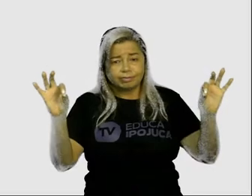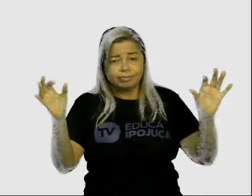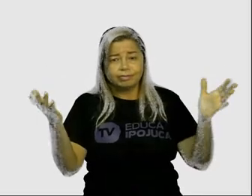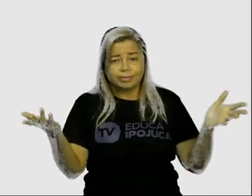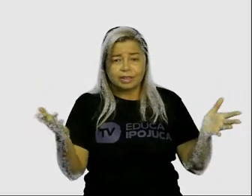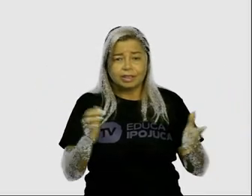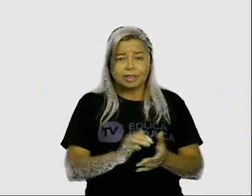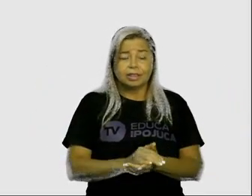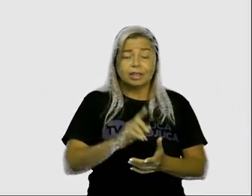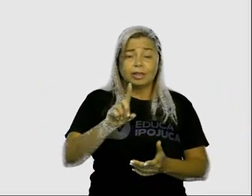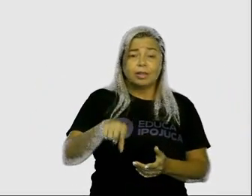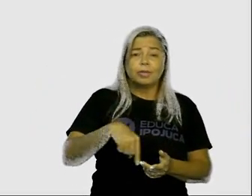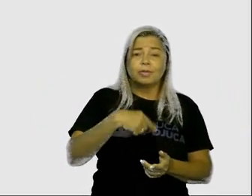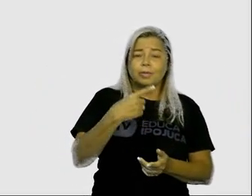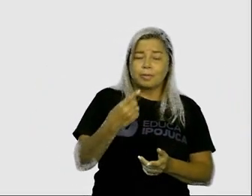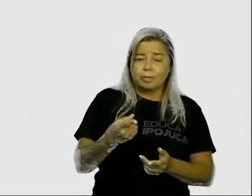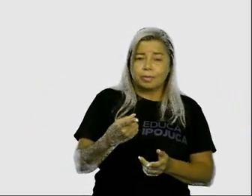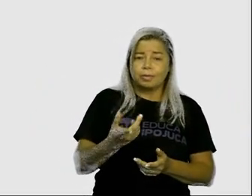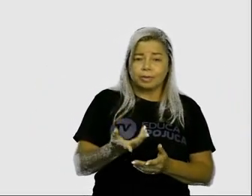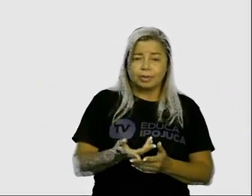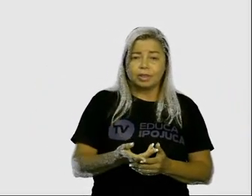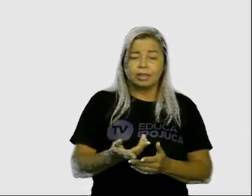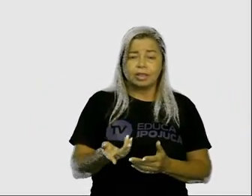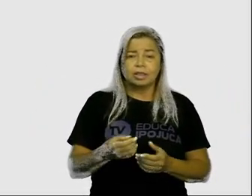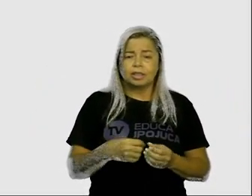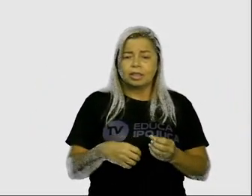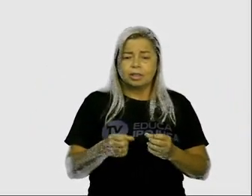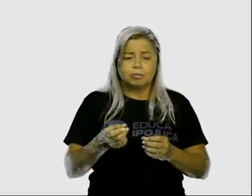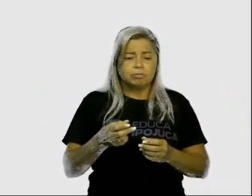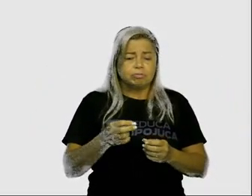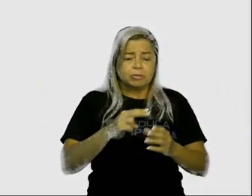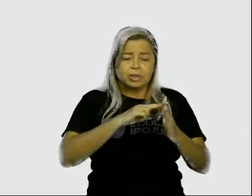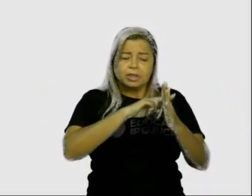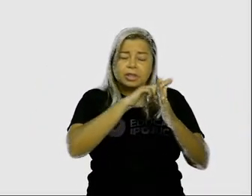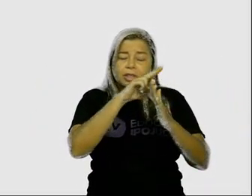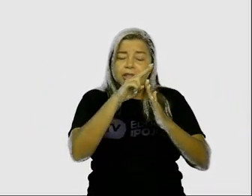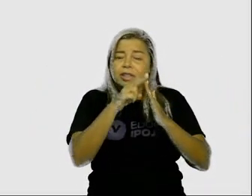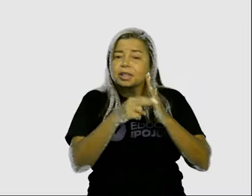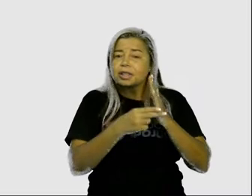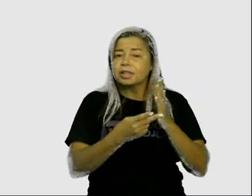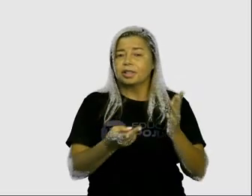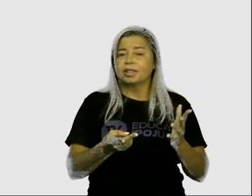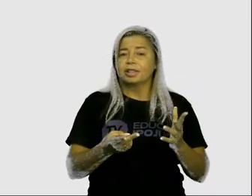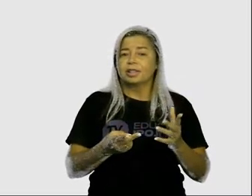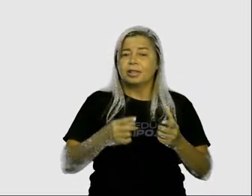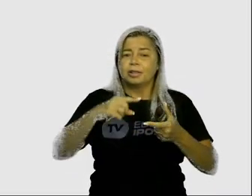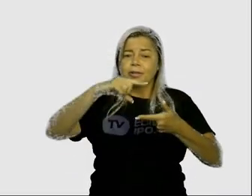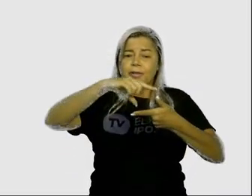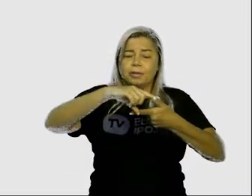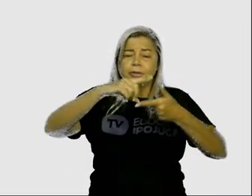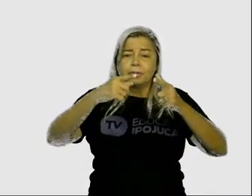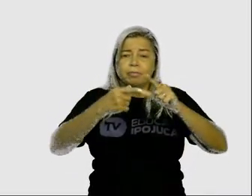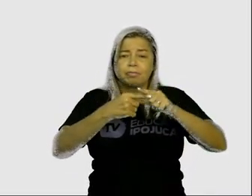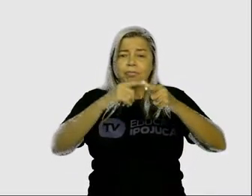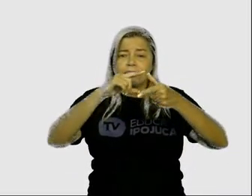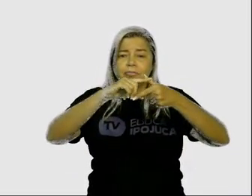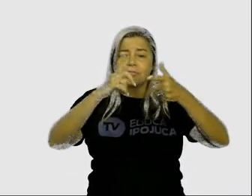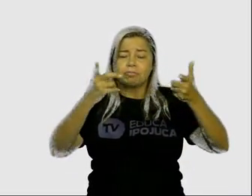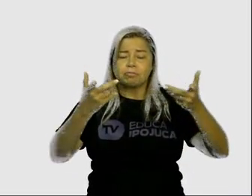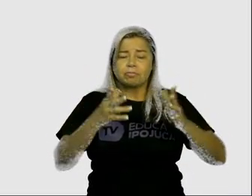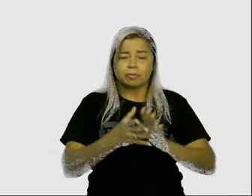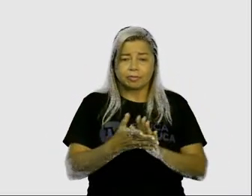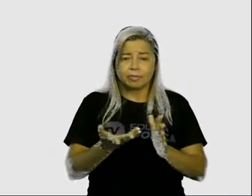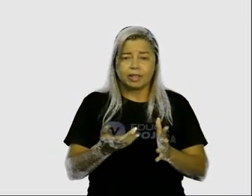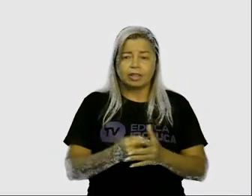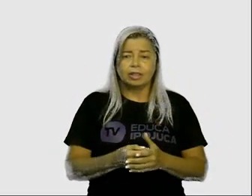ele gosta de fazer as artes dele com desenhos, com formas geométricas. E essas formas geométricas ele vai